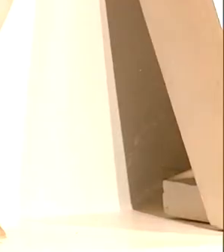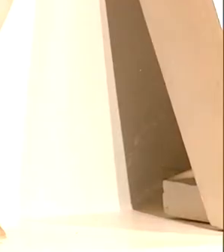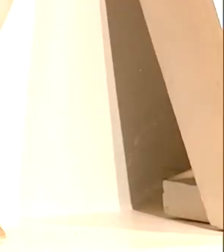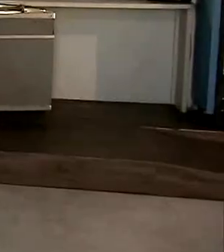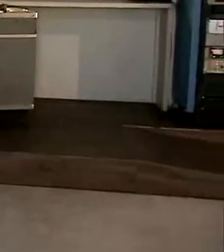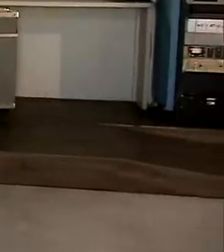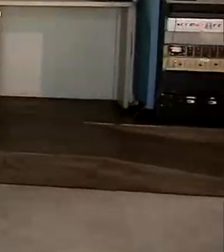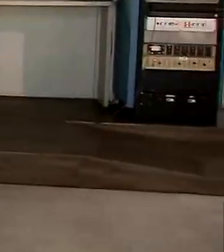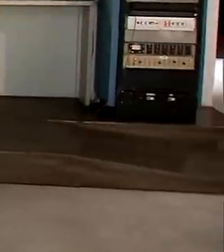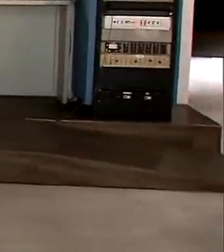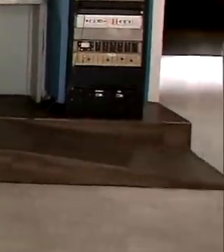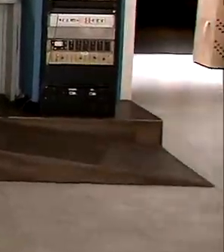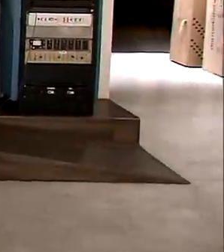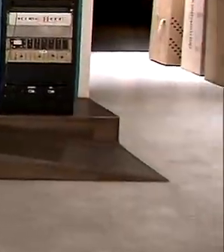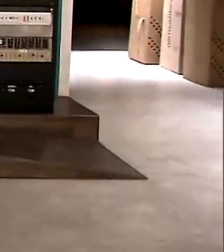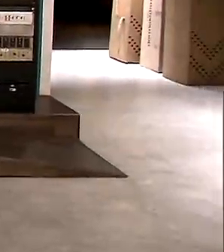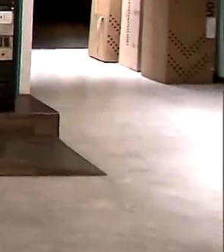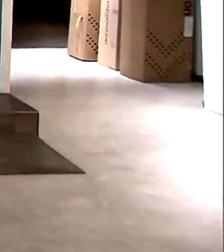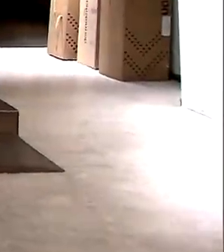Tchau.